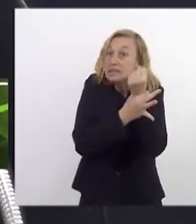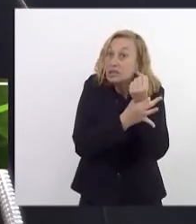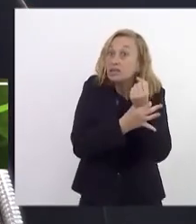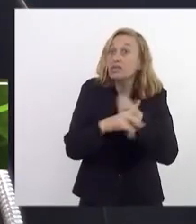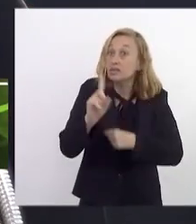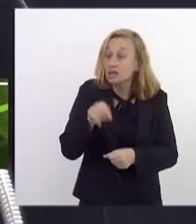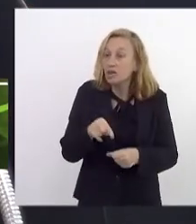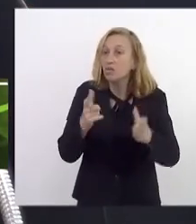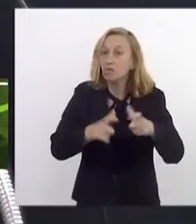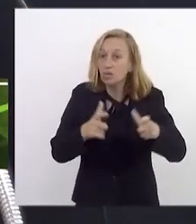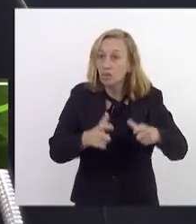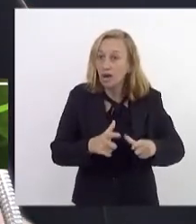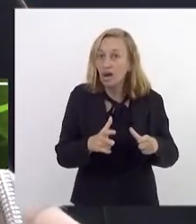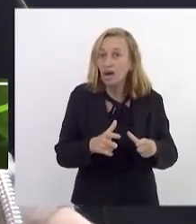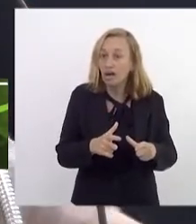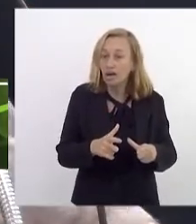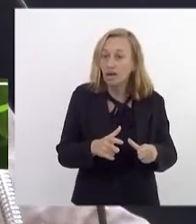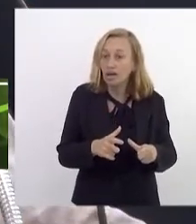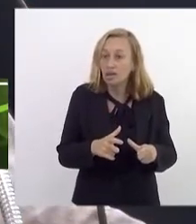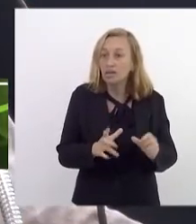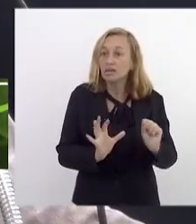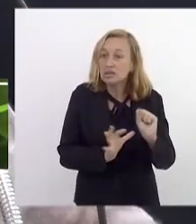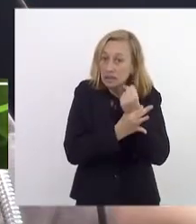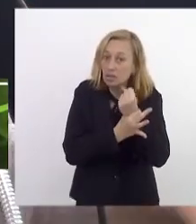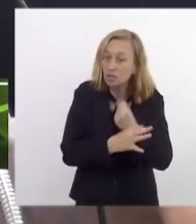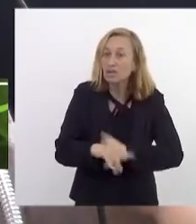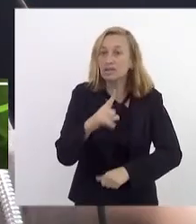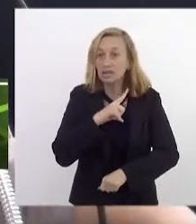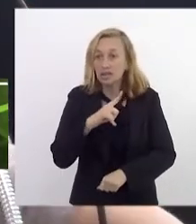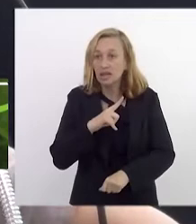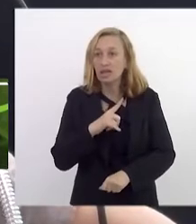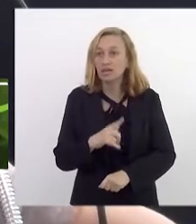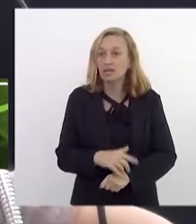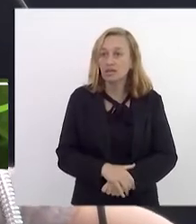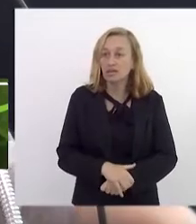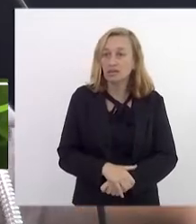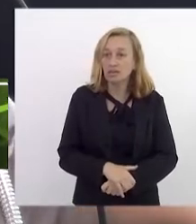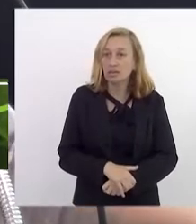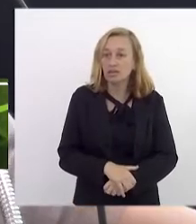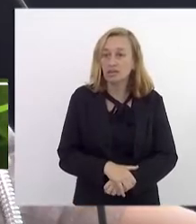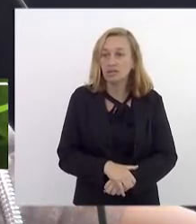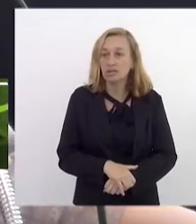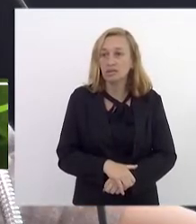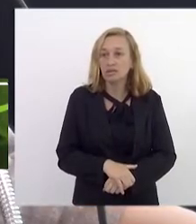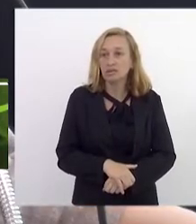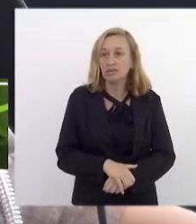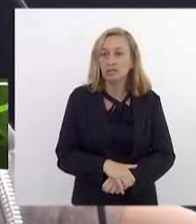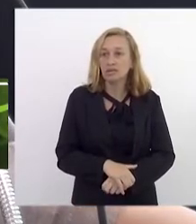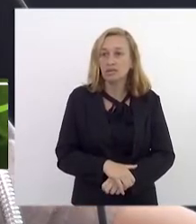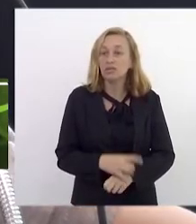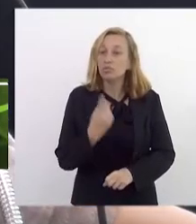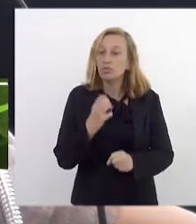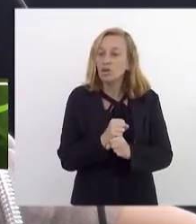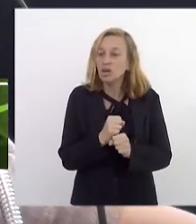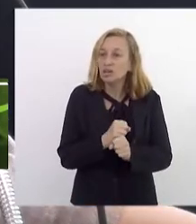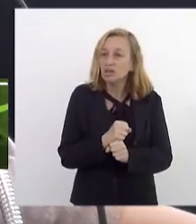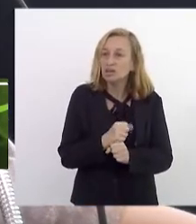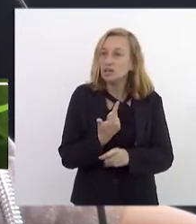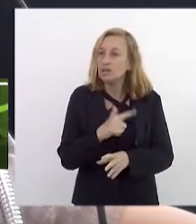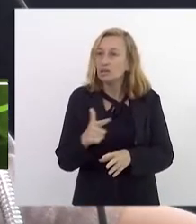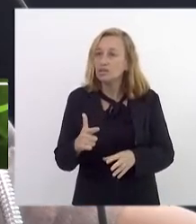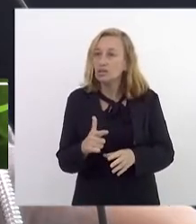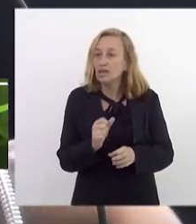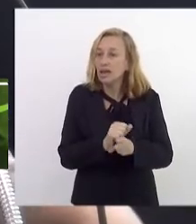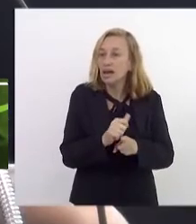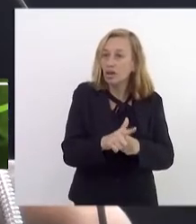tem que ser um local onde tem uma segurança. Então, tem que ser um local que esteja disponível por pelo menos um ano, onde não tenha